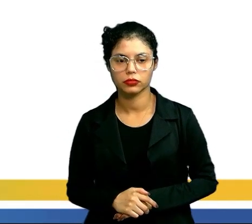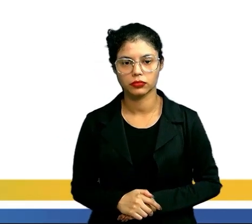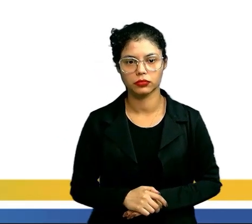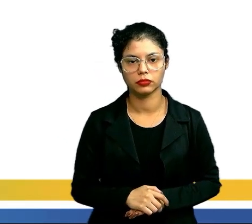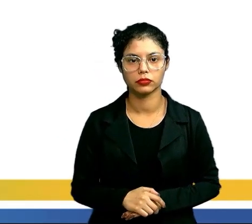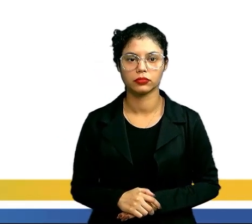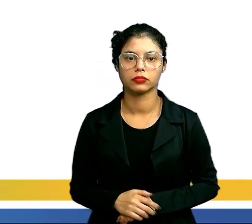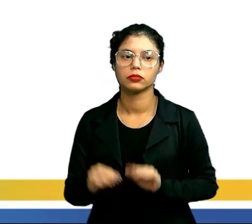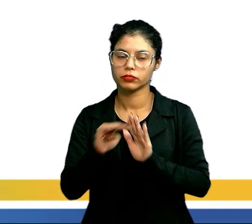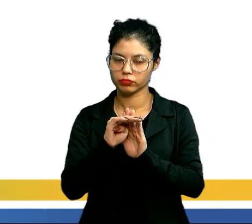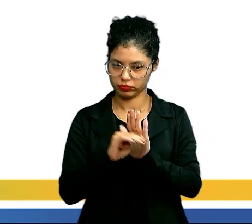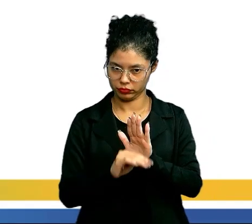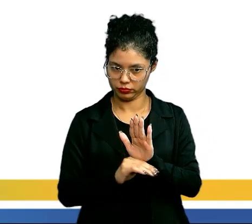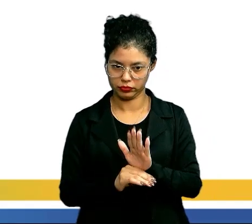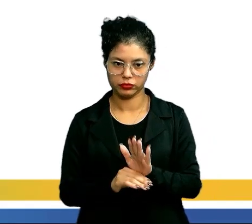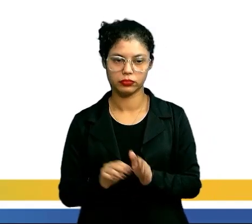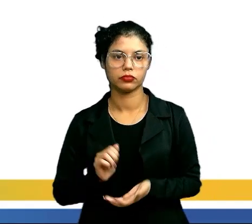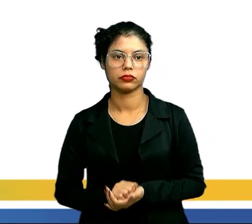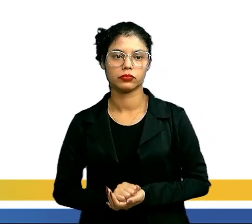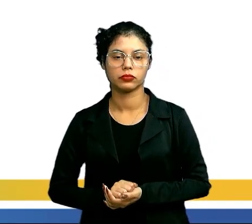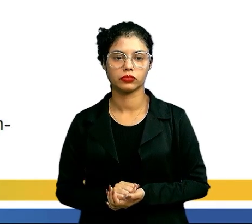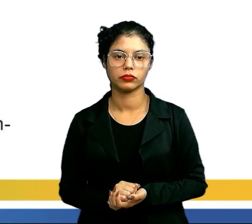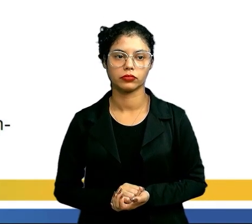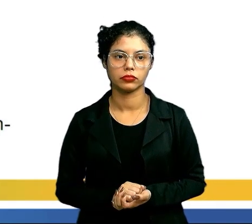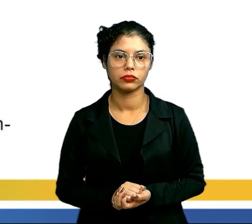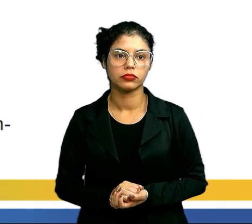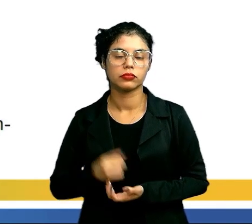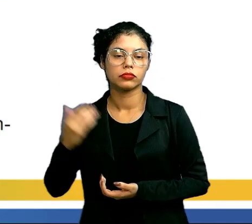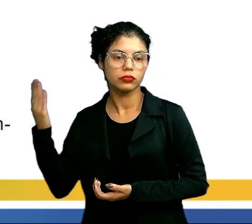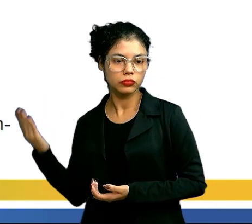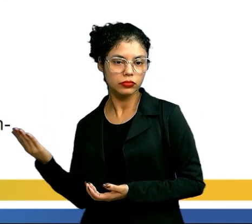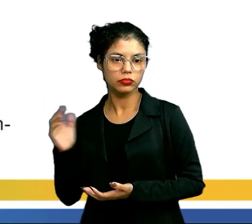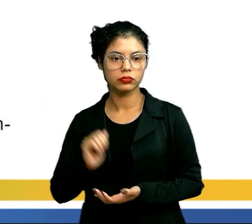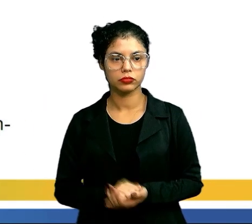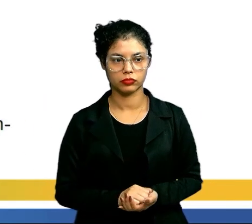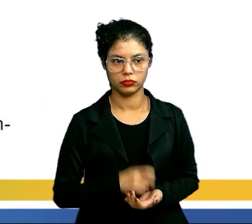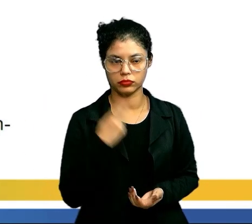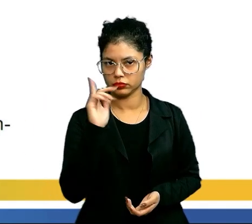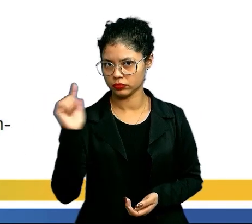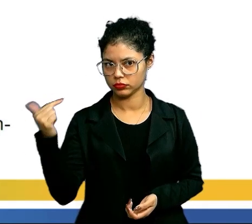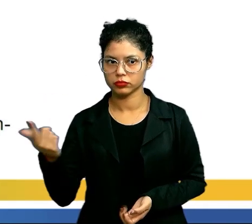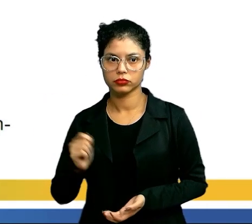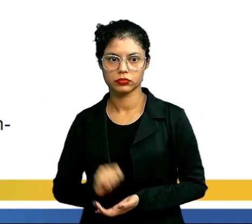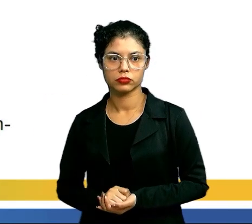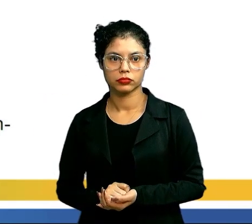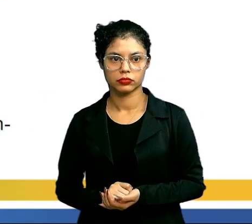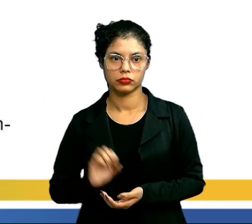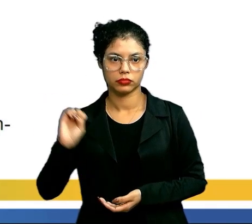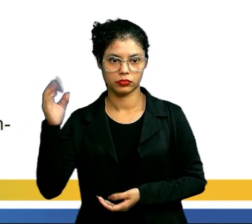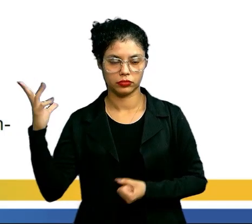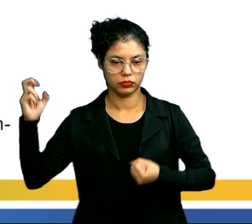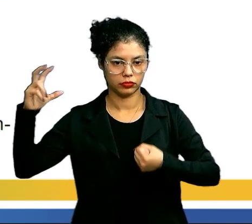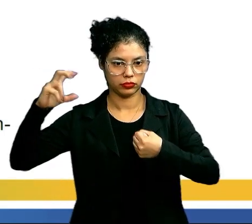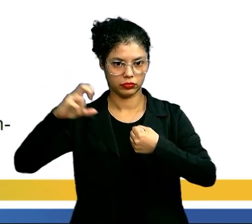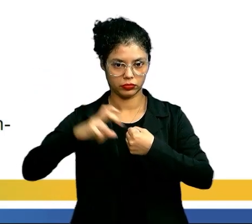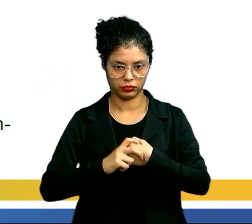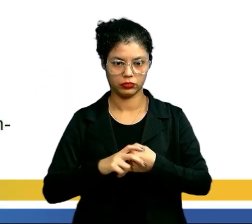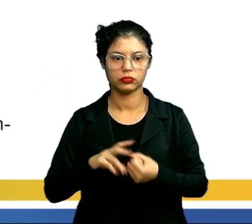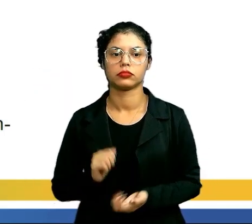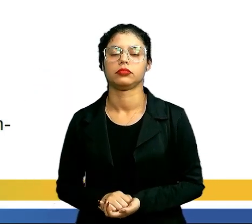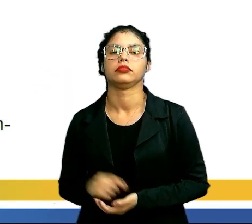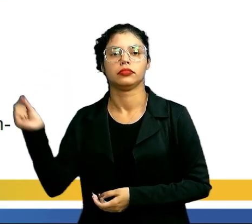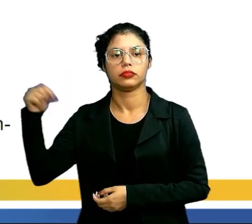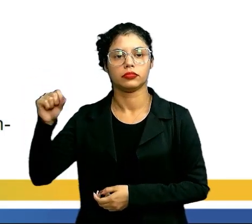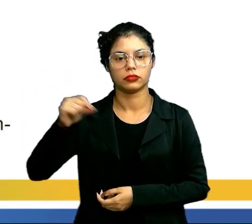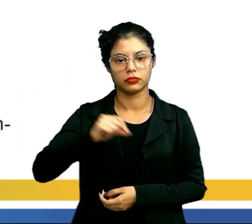sendo sintomas aí da AIDS, tá? Vamos falar de outra doença que é causada por vírus, tá?